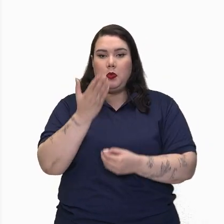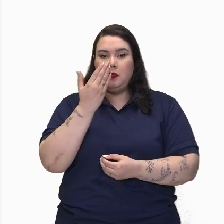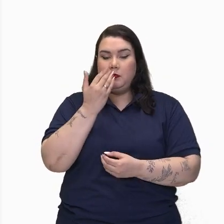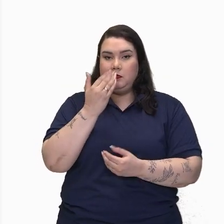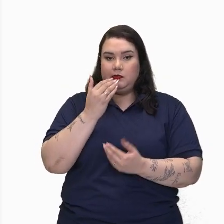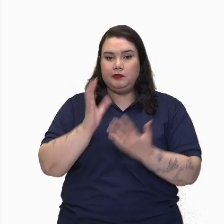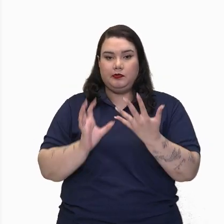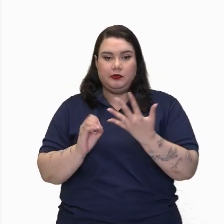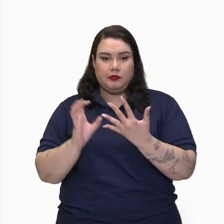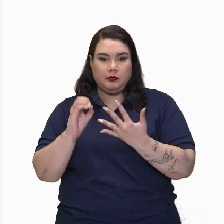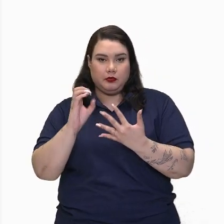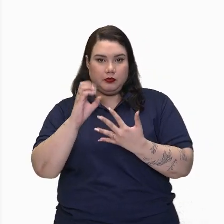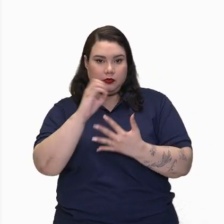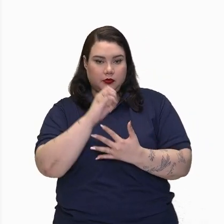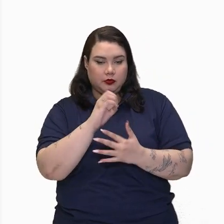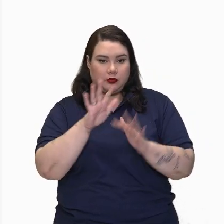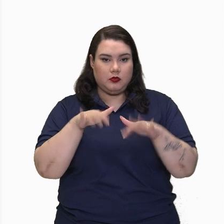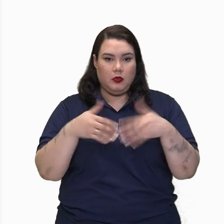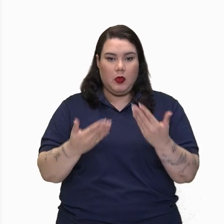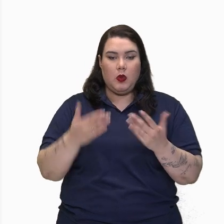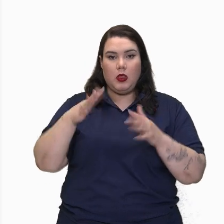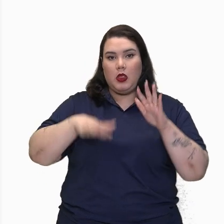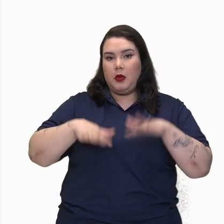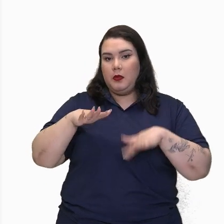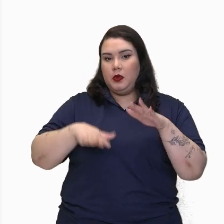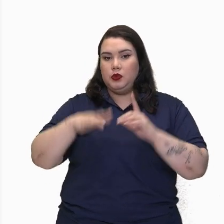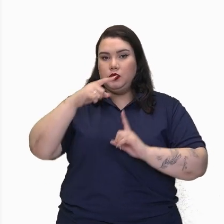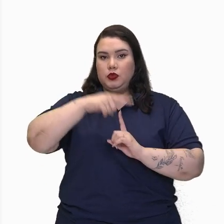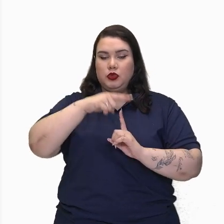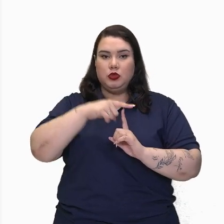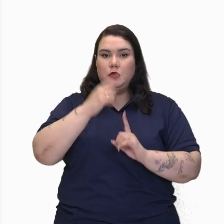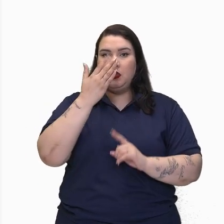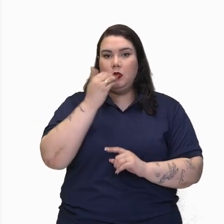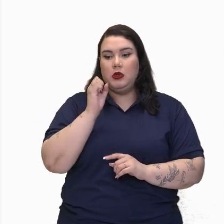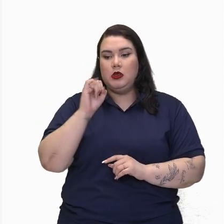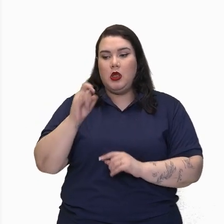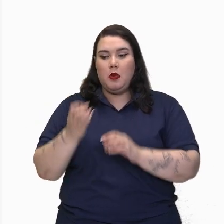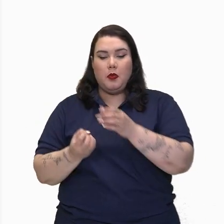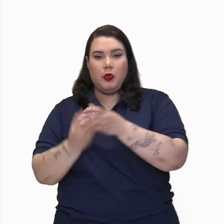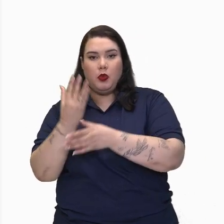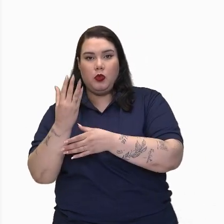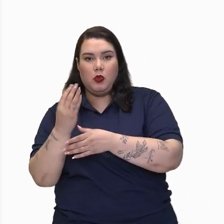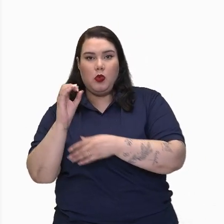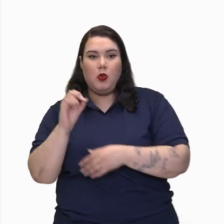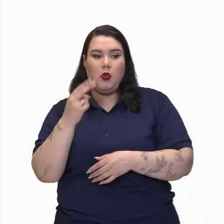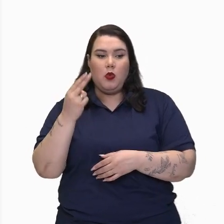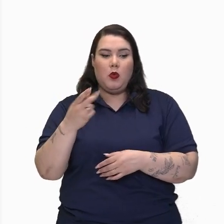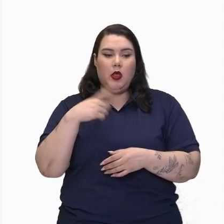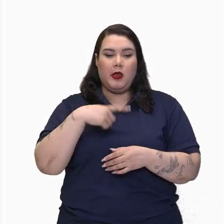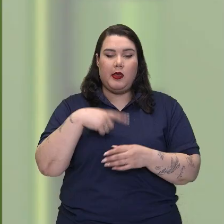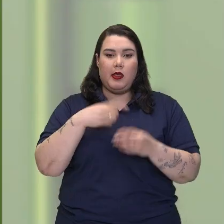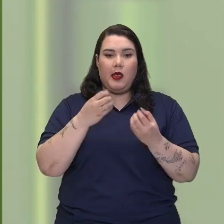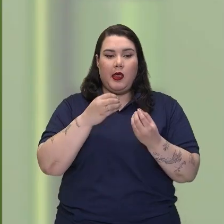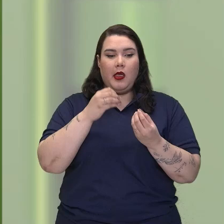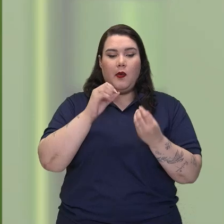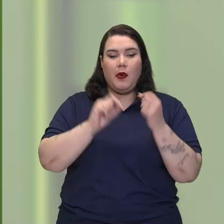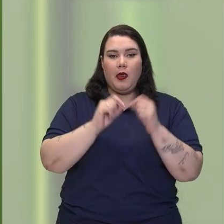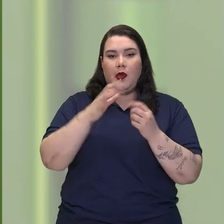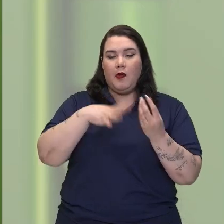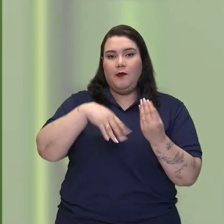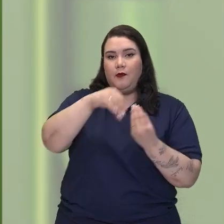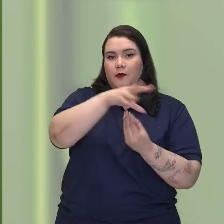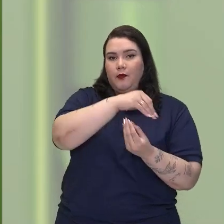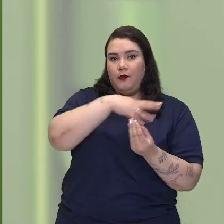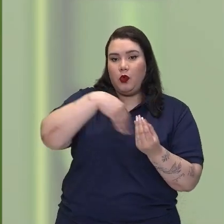tá bom? Então, dependendo ali do tipo de alimento, ou se ele produz o seu alimento, ou se ele decompõe uma matéria orgânica, a gente